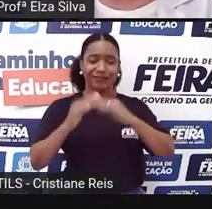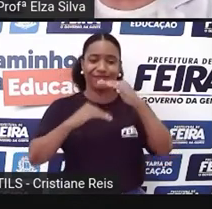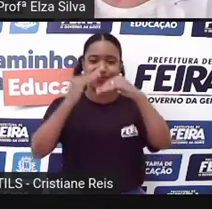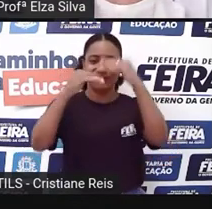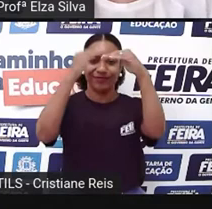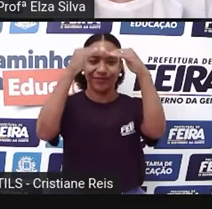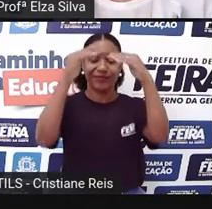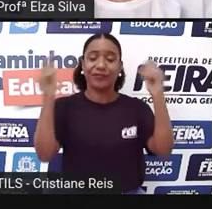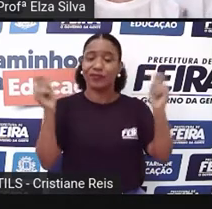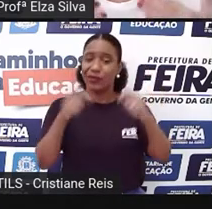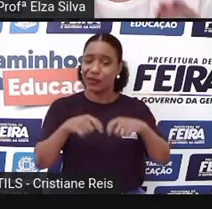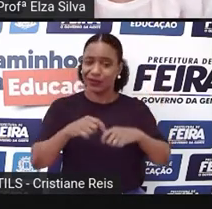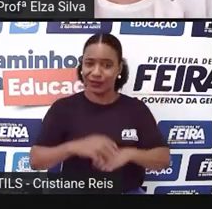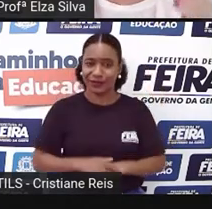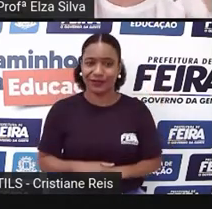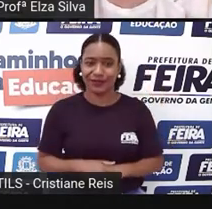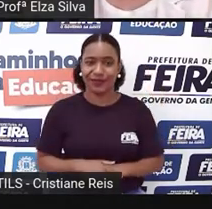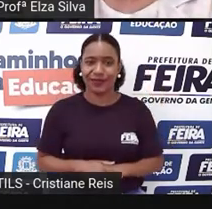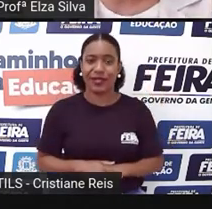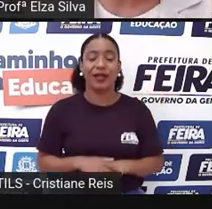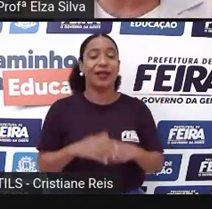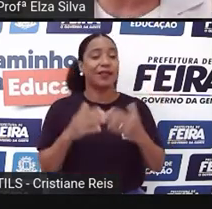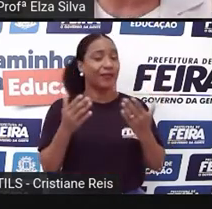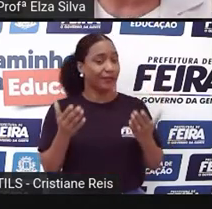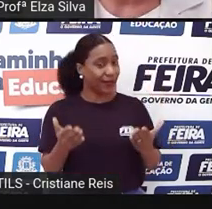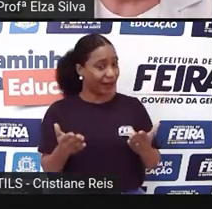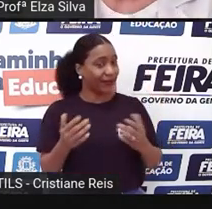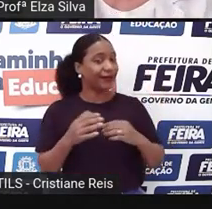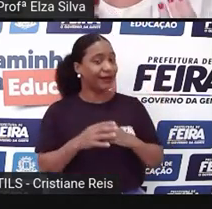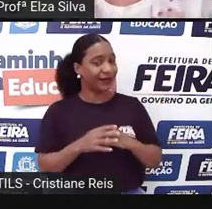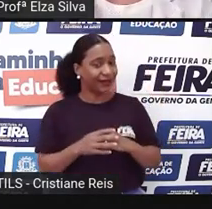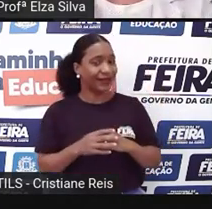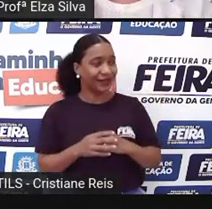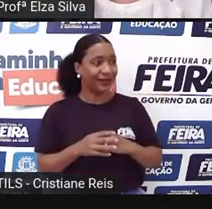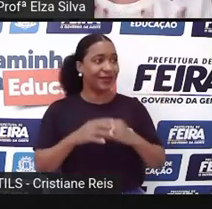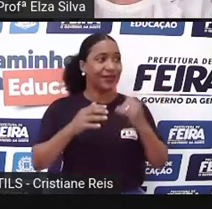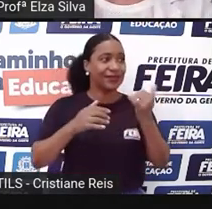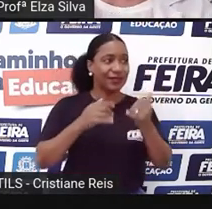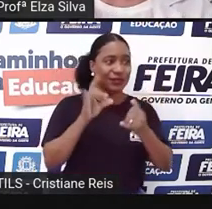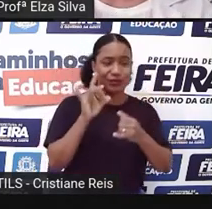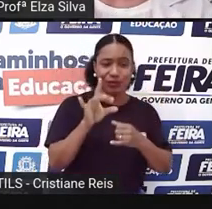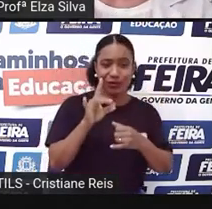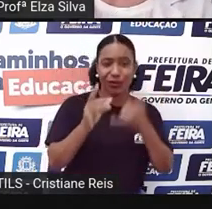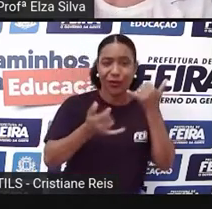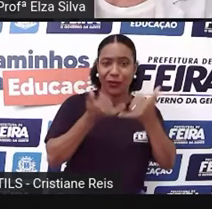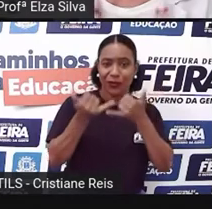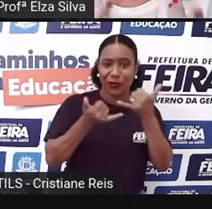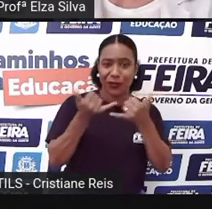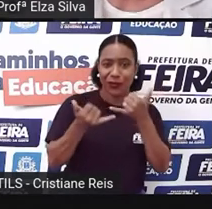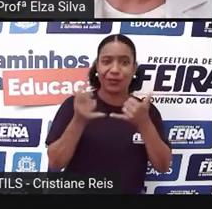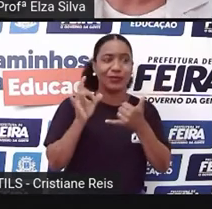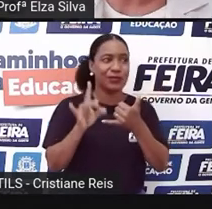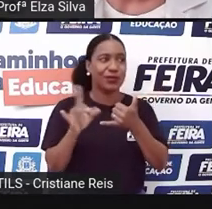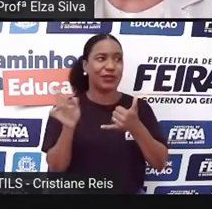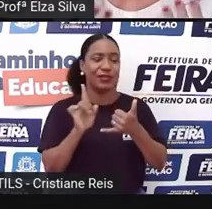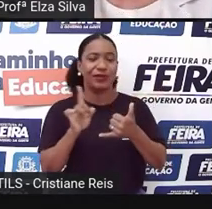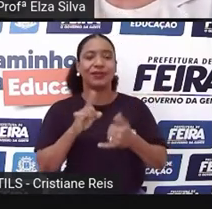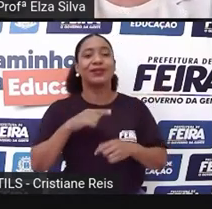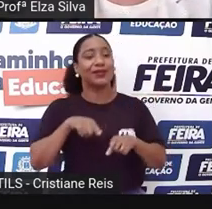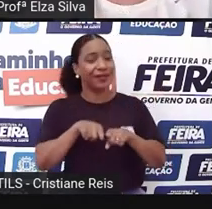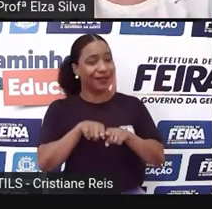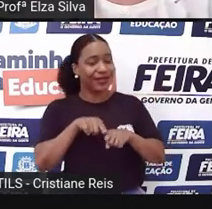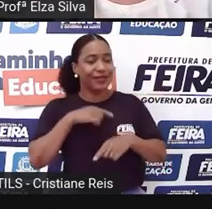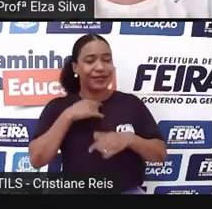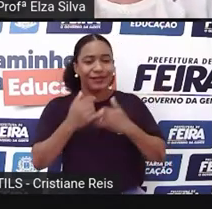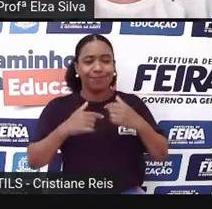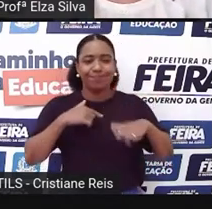de lazer, mas tem esse compromisso que vai além do prazer e do lazer. Ele também colabora para